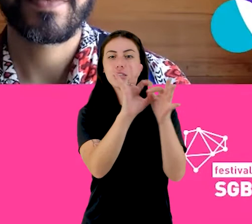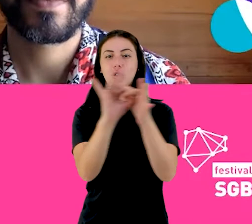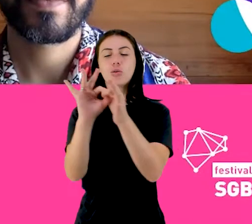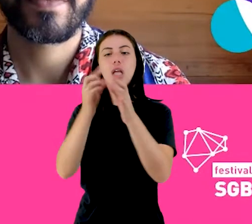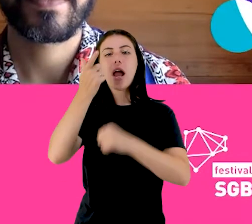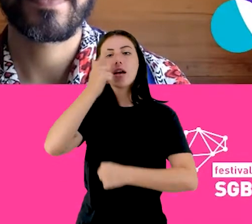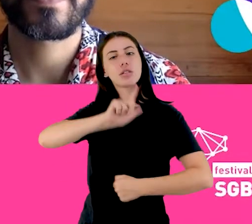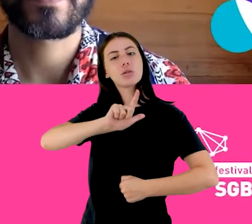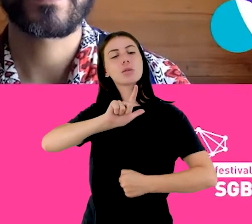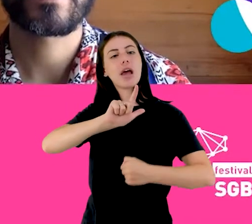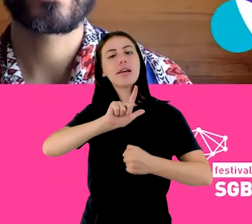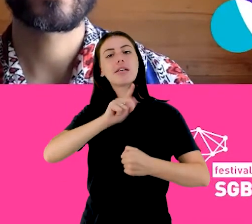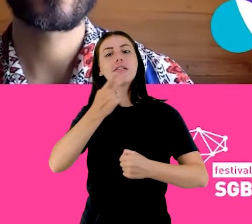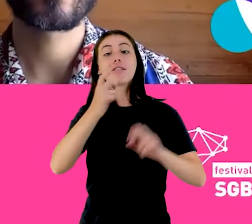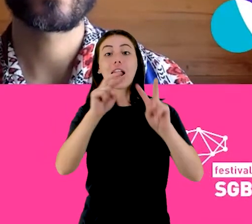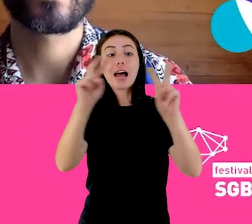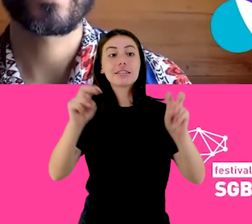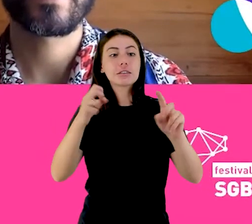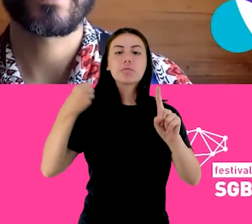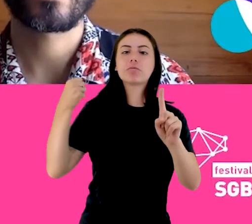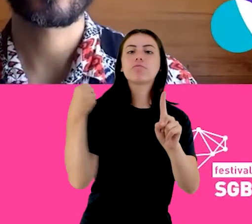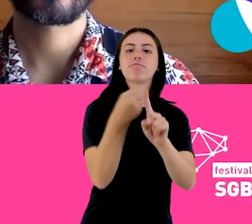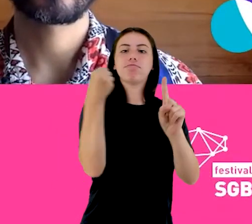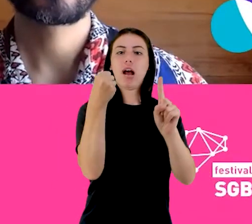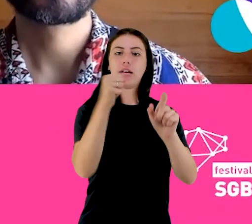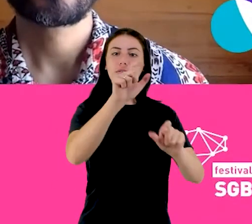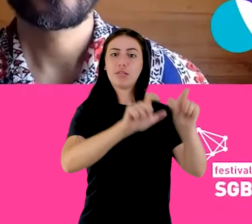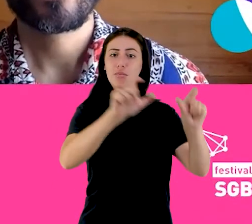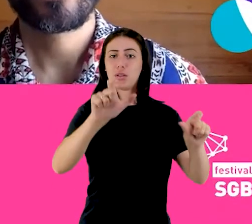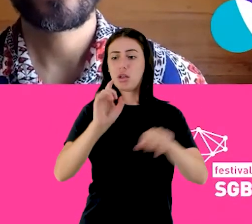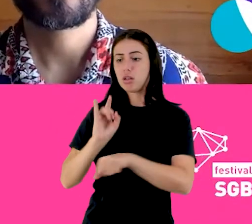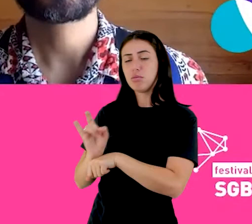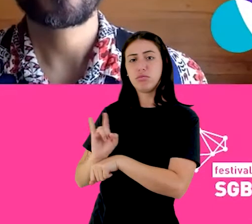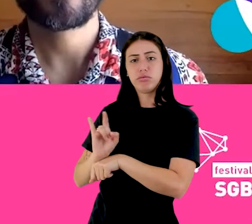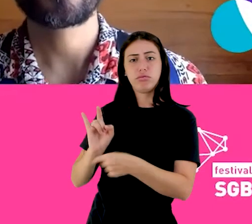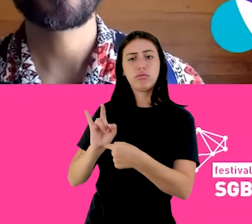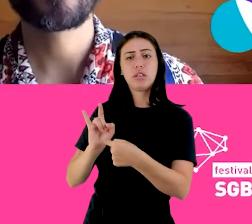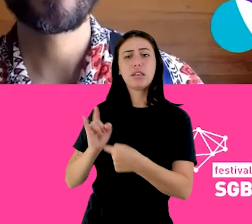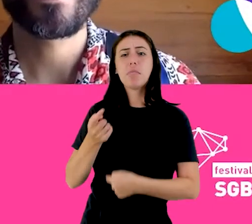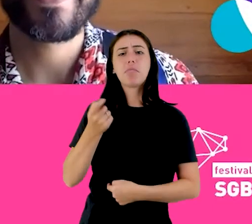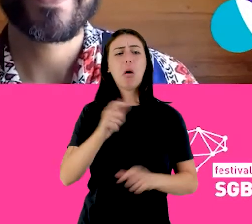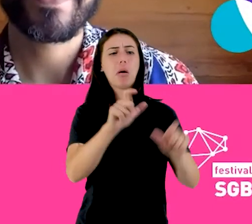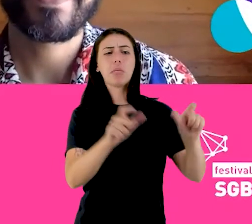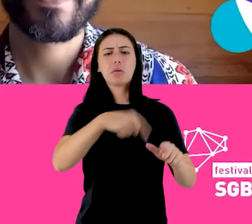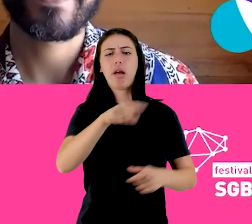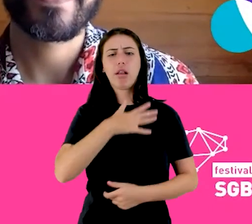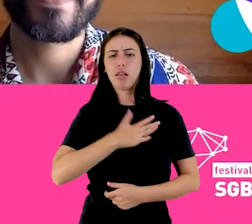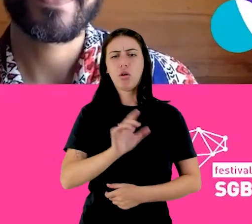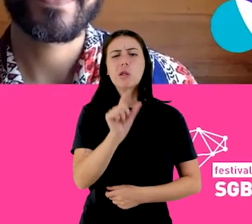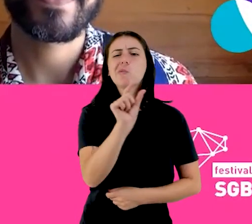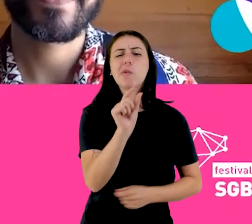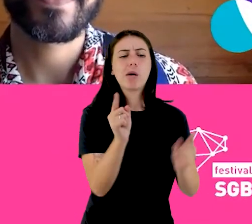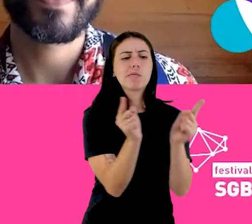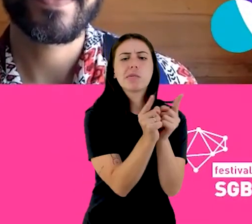densas, né, estruturais e tudo mais, quando a gente faz a análise de contexto para colocar a distribuição de impacto, o Menino